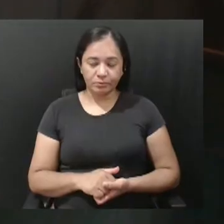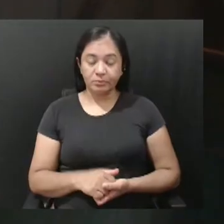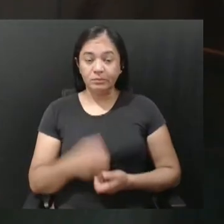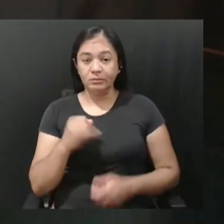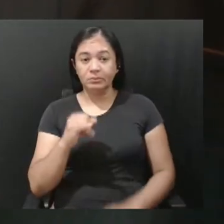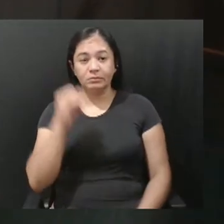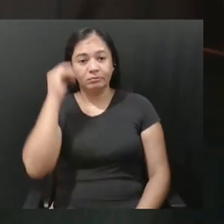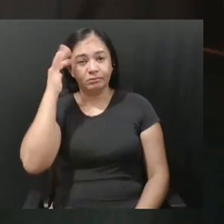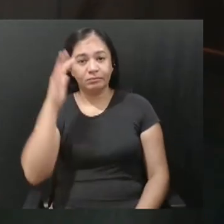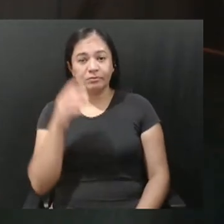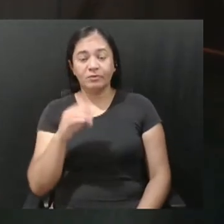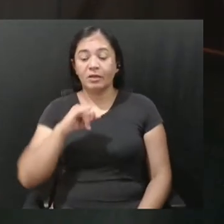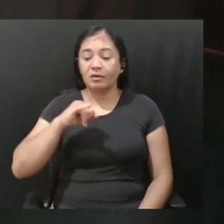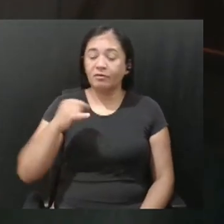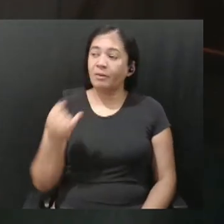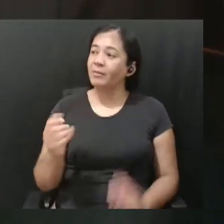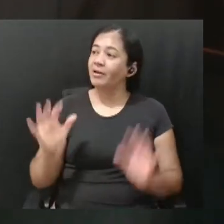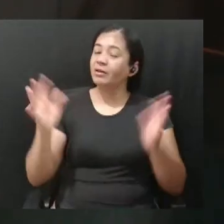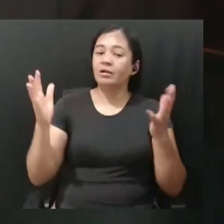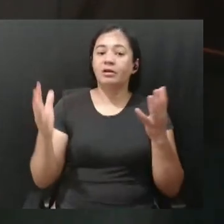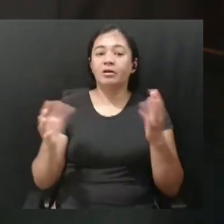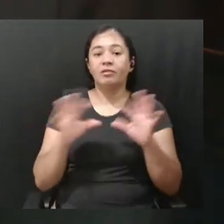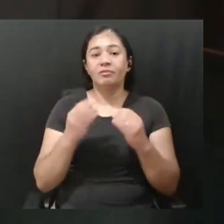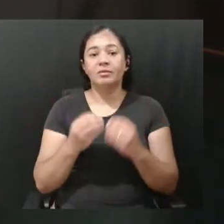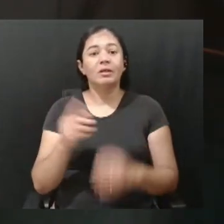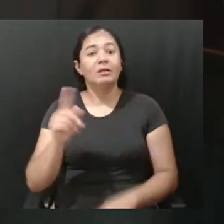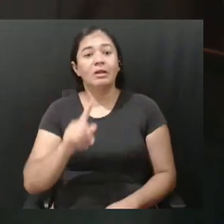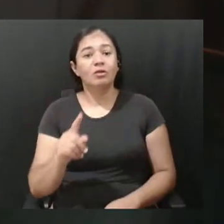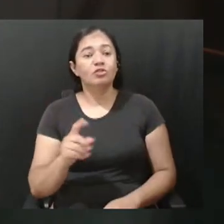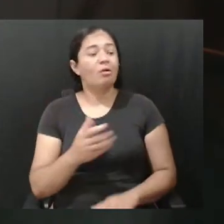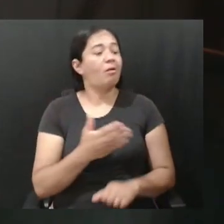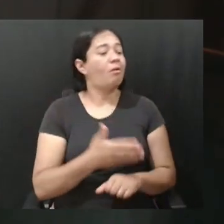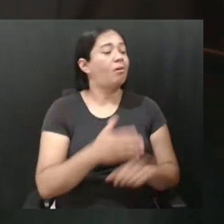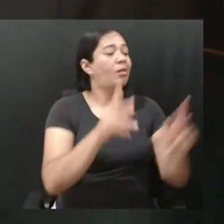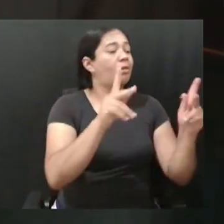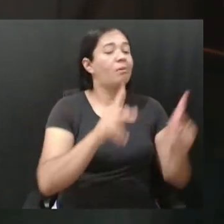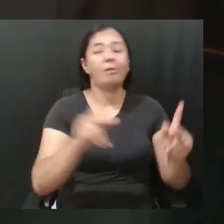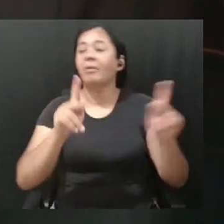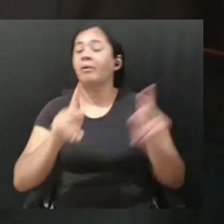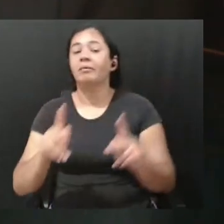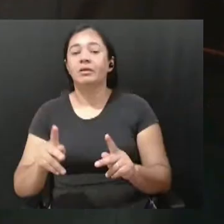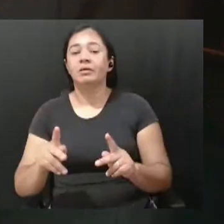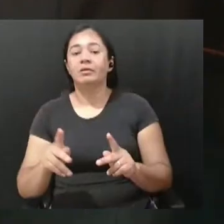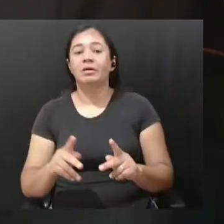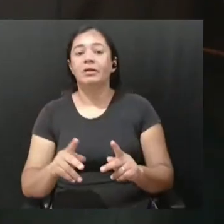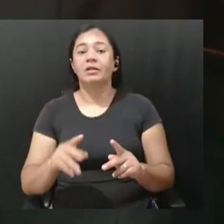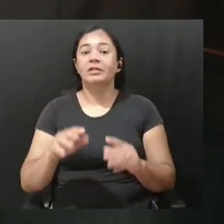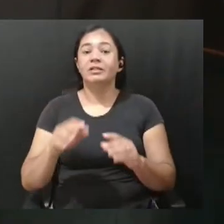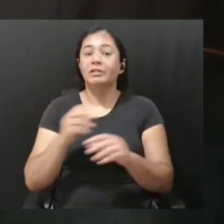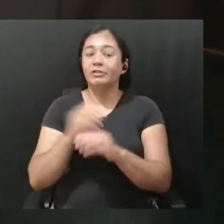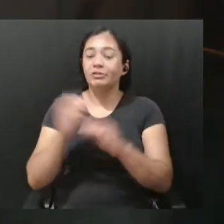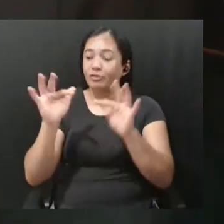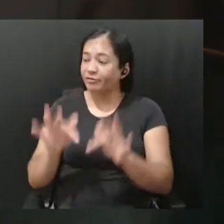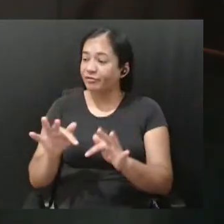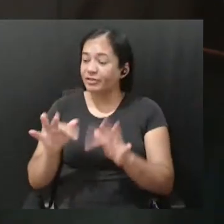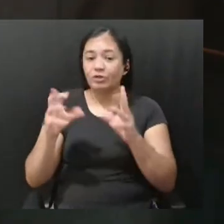curtir a família, não, vai ficar só pacificando. E aí, no final, ainda vai acabar por ruim, né? Todo mundo se abraça e tá aí você não curtiu a festa, não curtiu